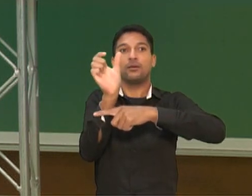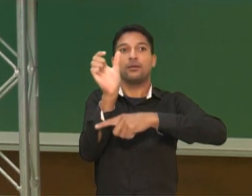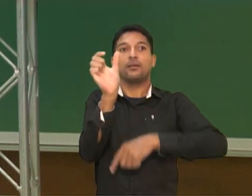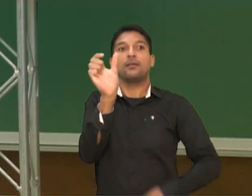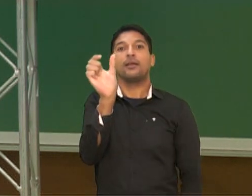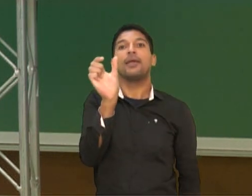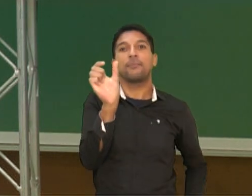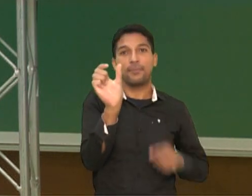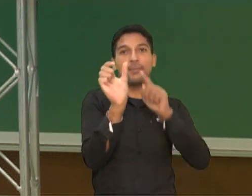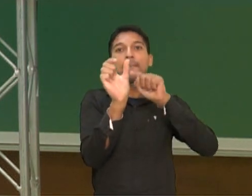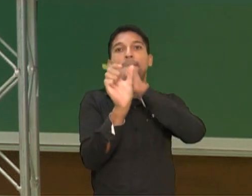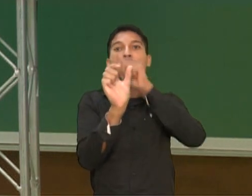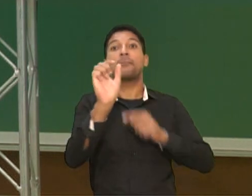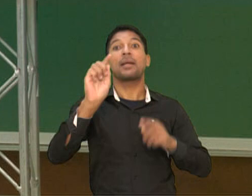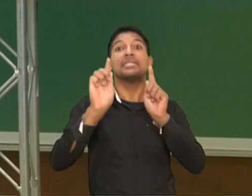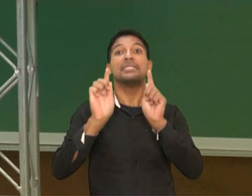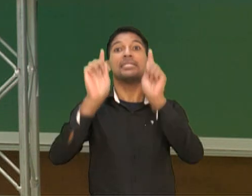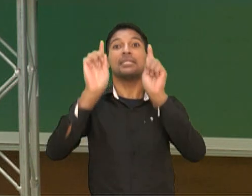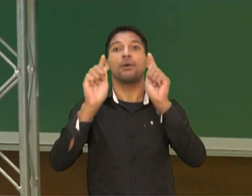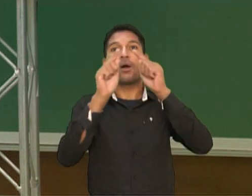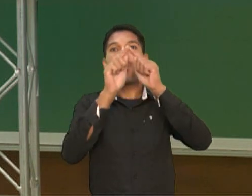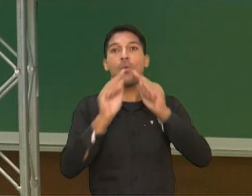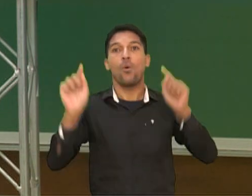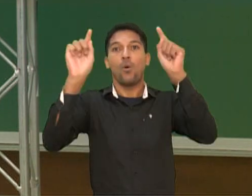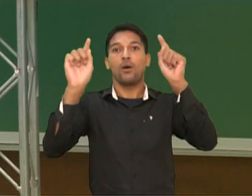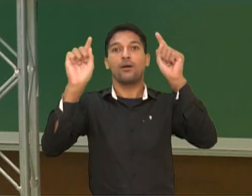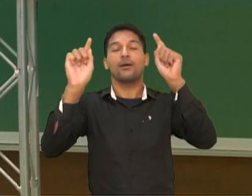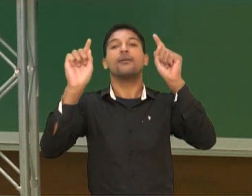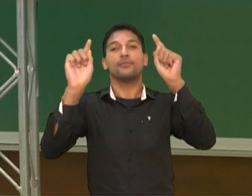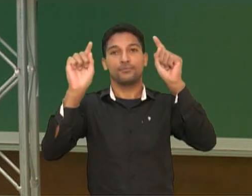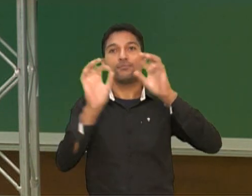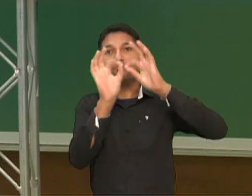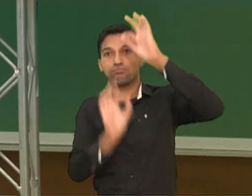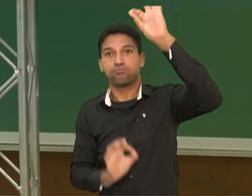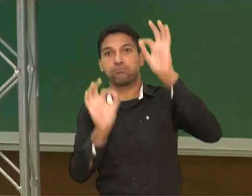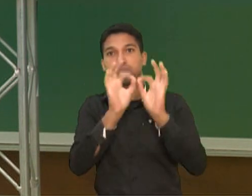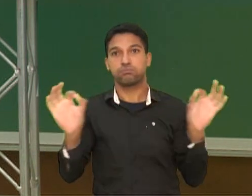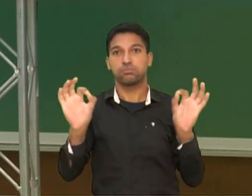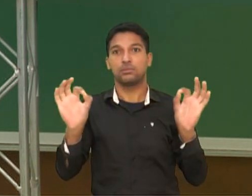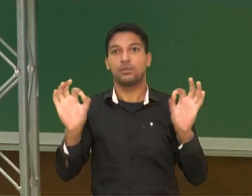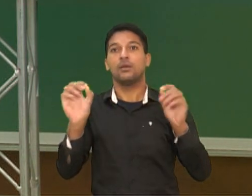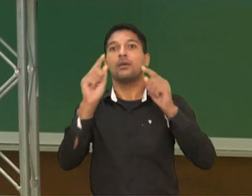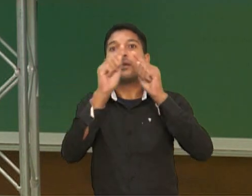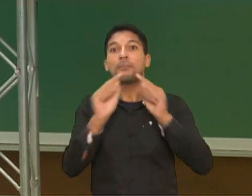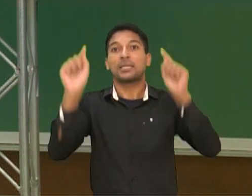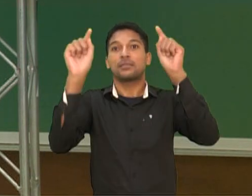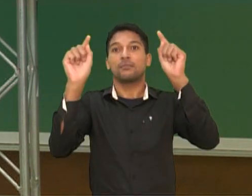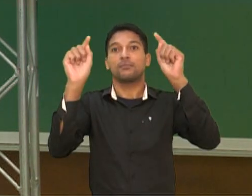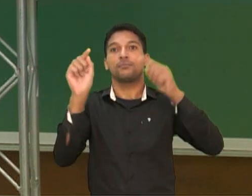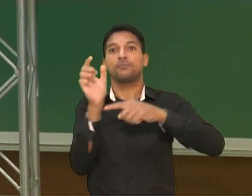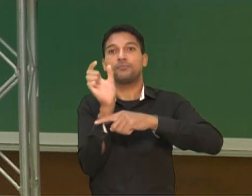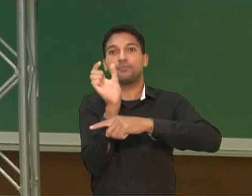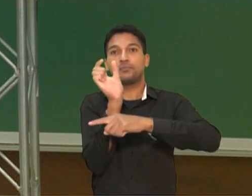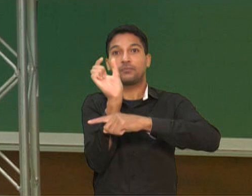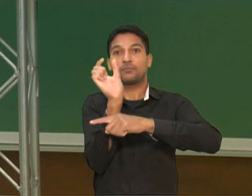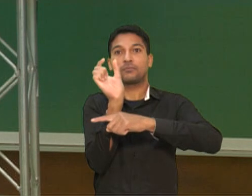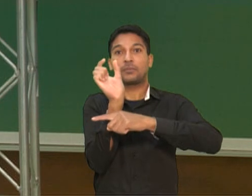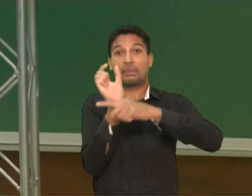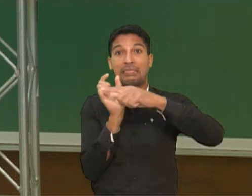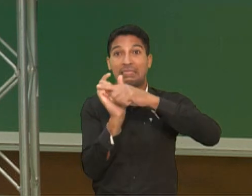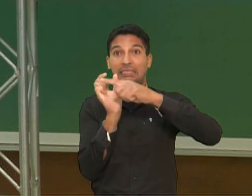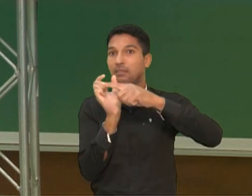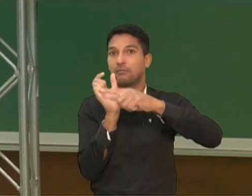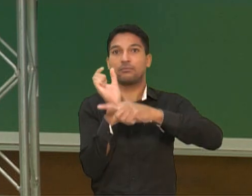para cima. Esse é o comportamento do gráfico dessa equação. Viram aqui? Então, a gente olhou como que seria o